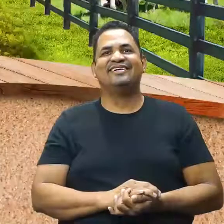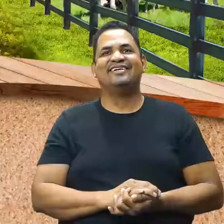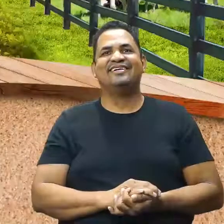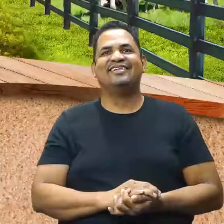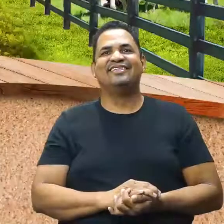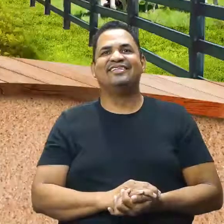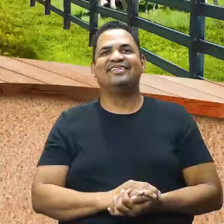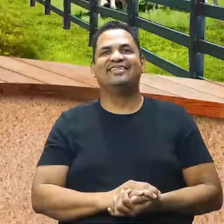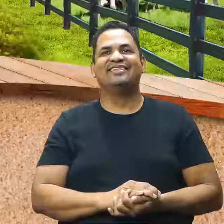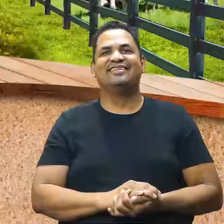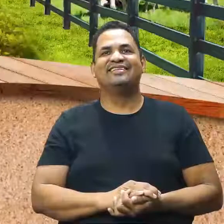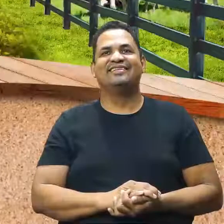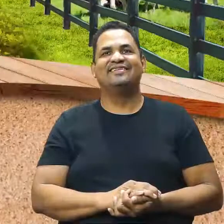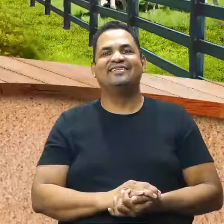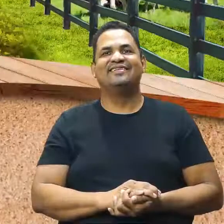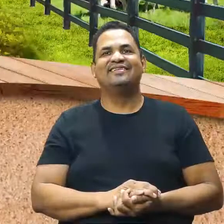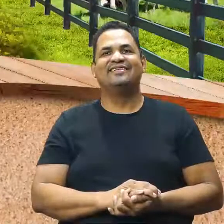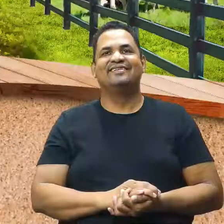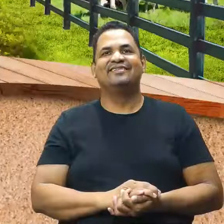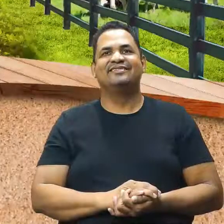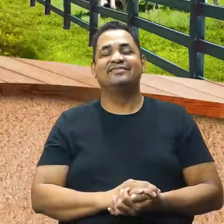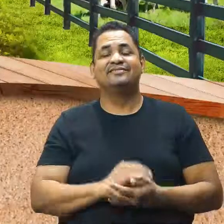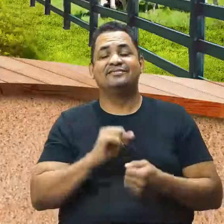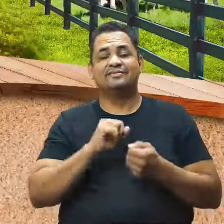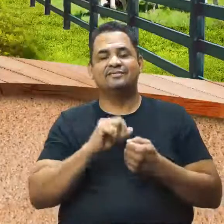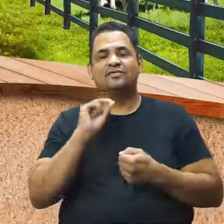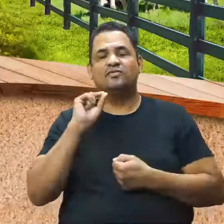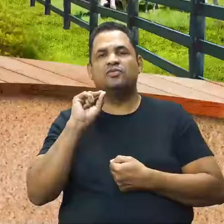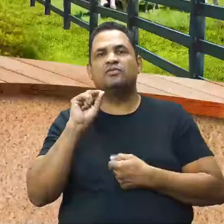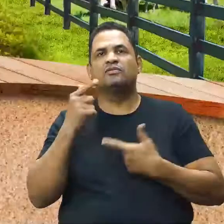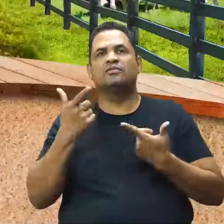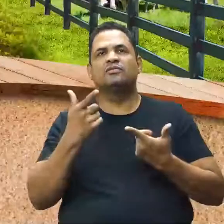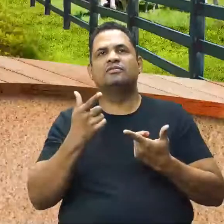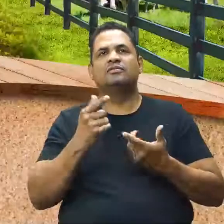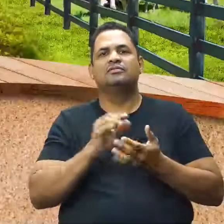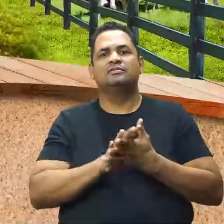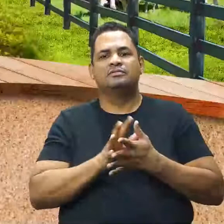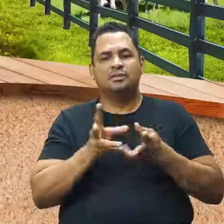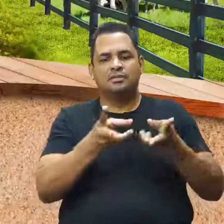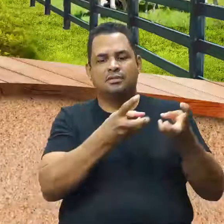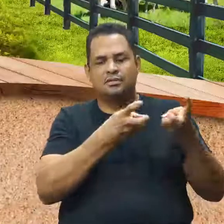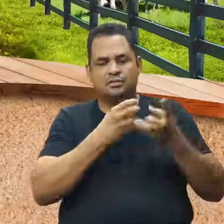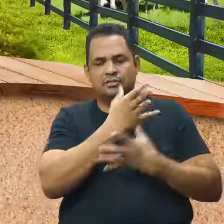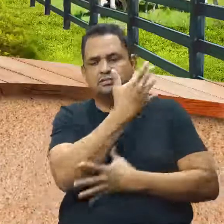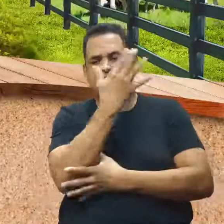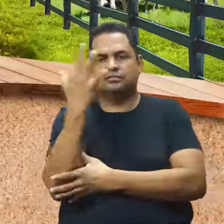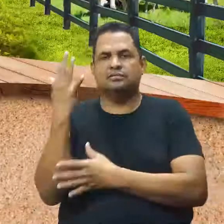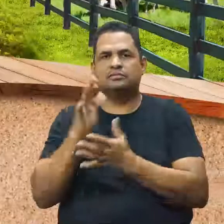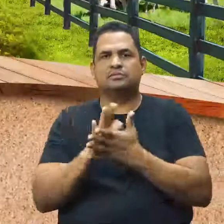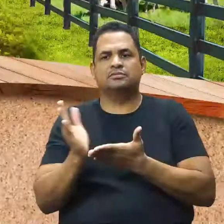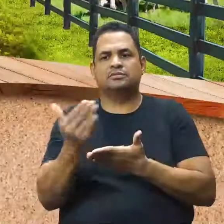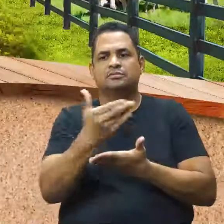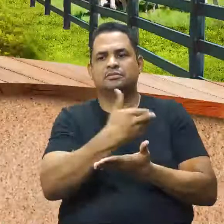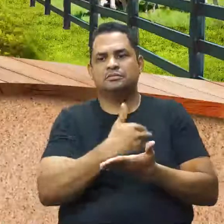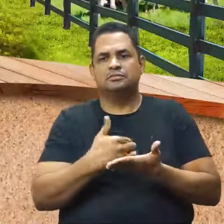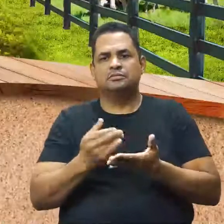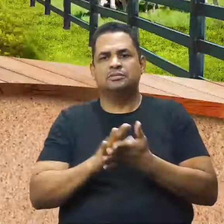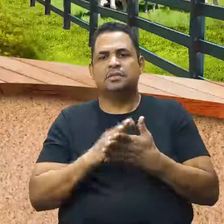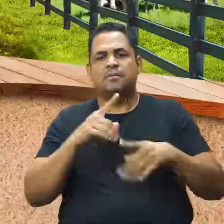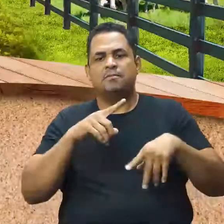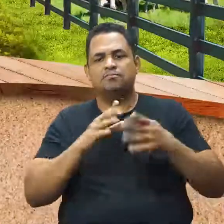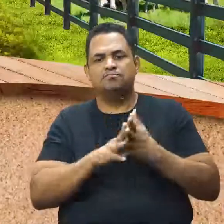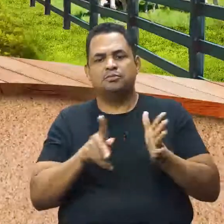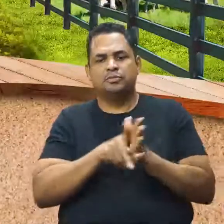Olha só, pegar e fazer o quê, professor? Recolhe essas árvores para também tirar propriedades